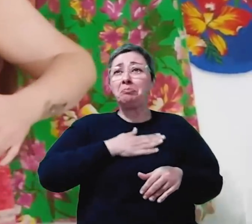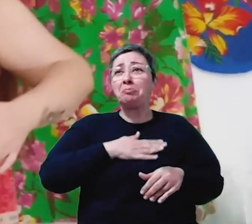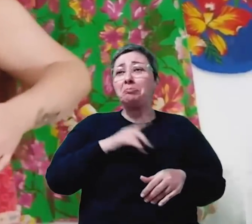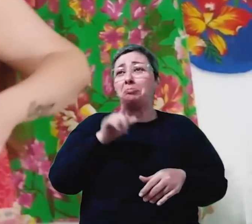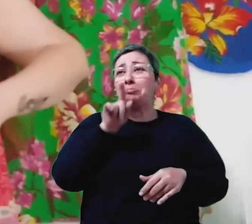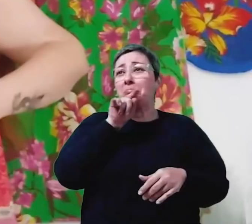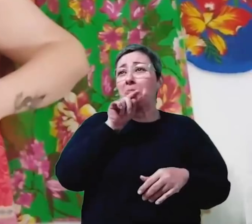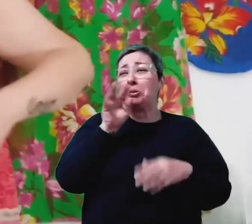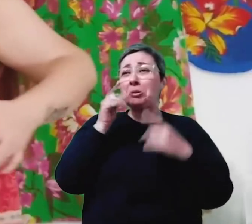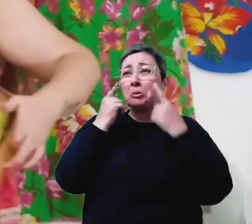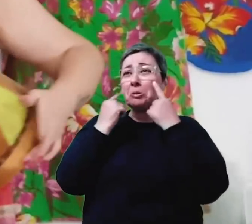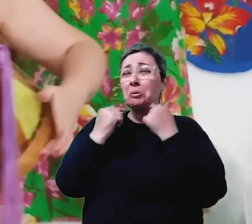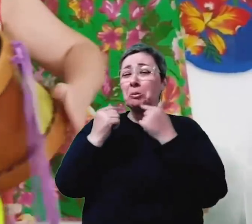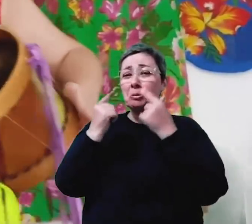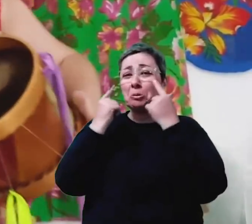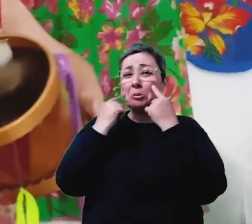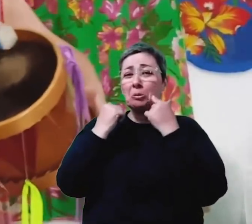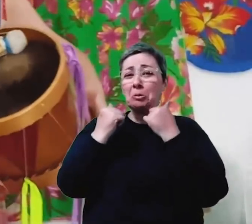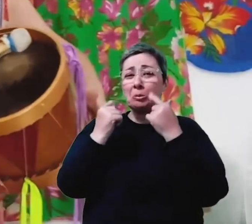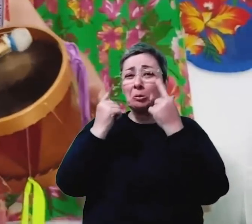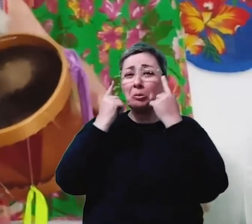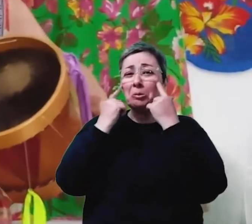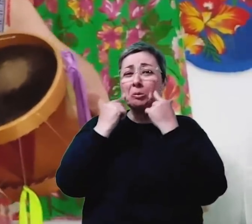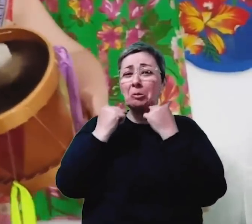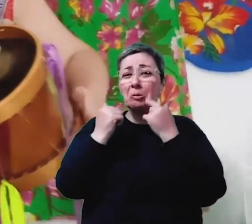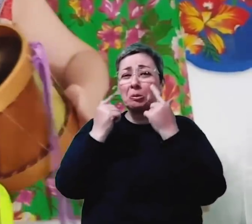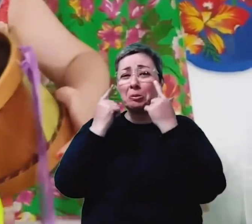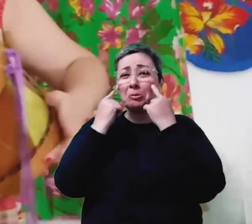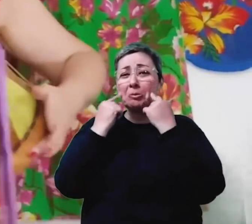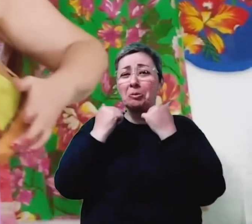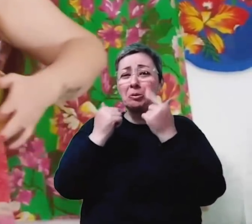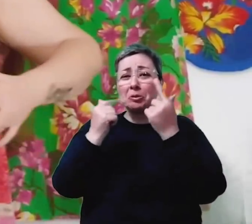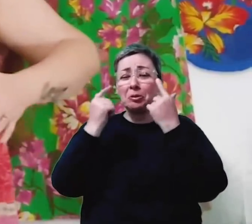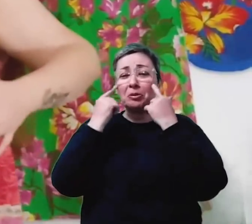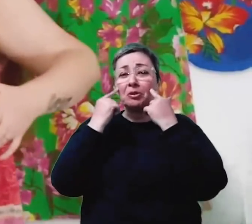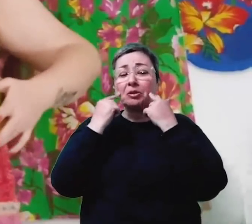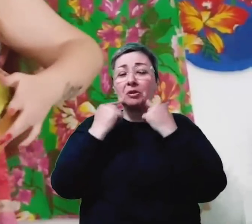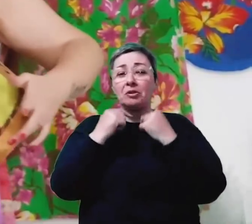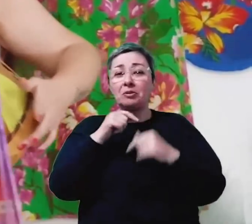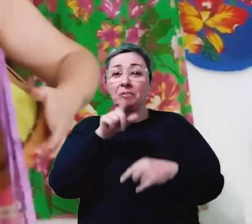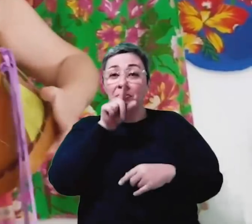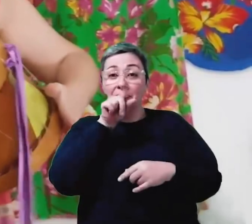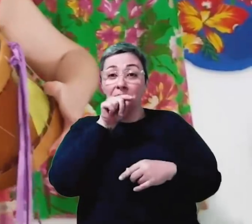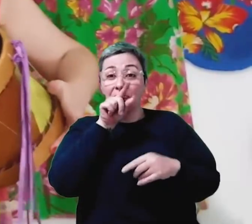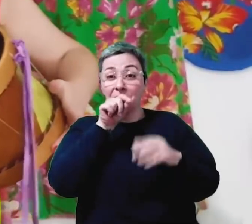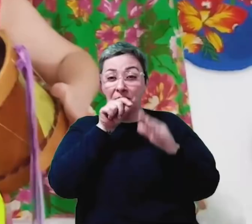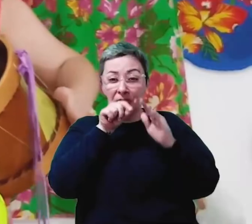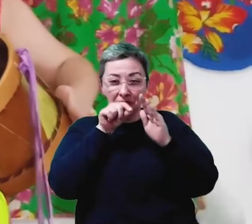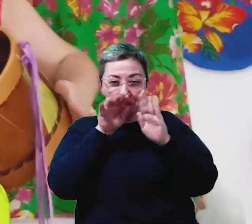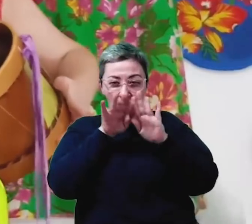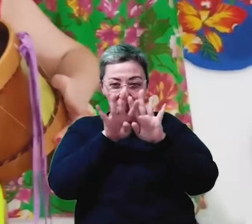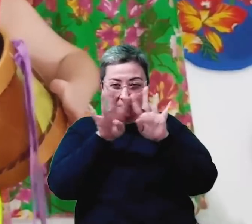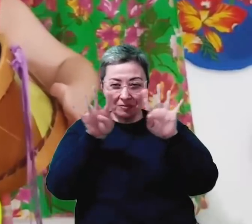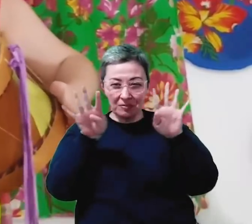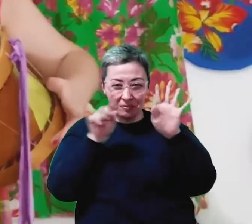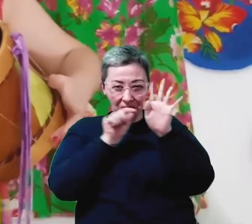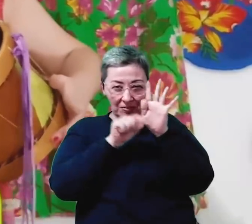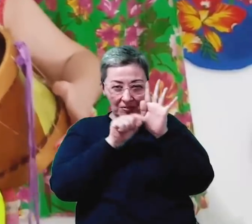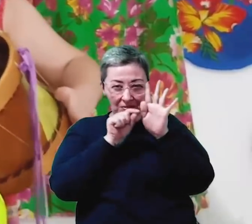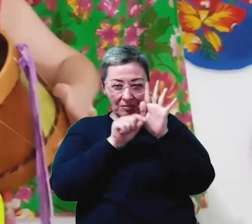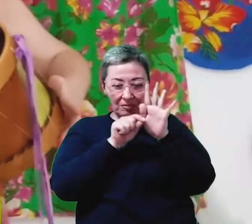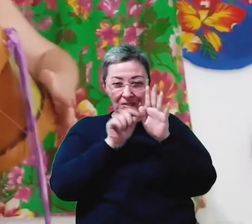gostava tanto do bichinho chorou, chorou, chorou, chorou. Sabiá lá na gaiola fez